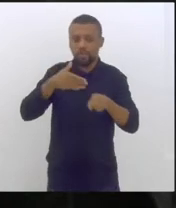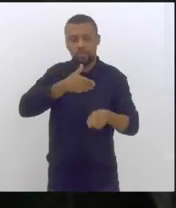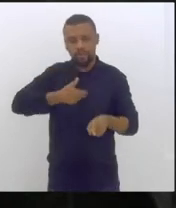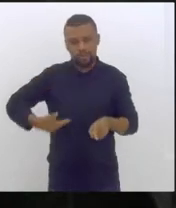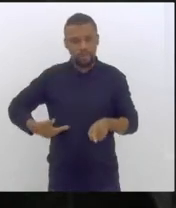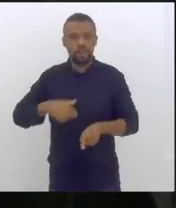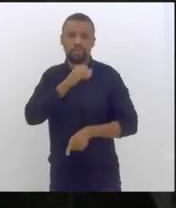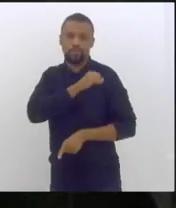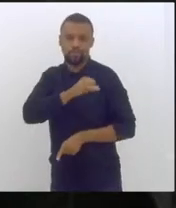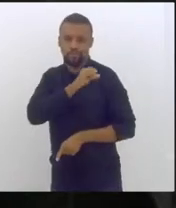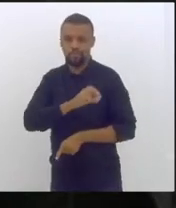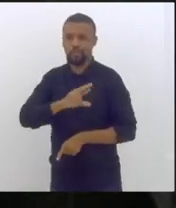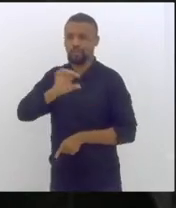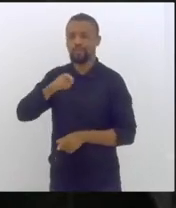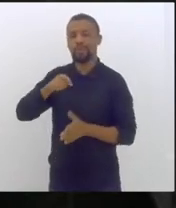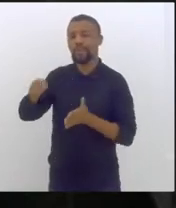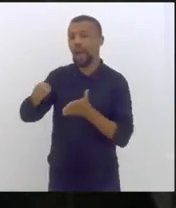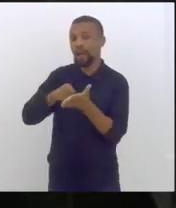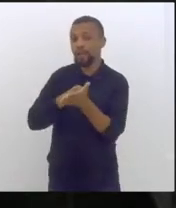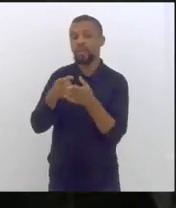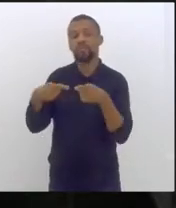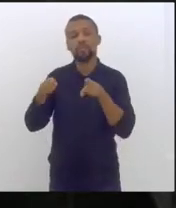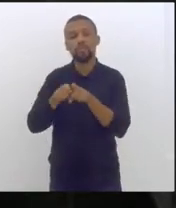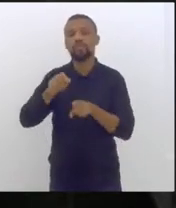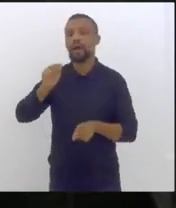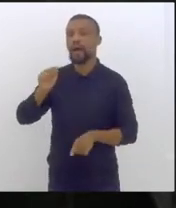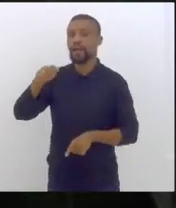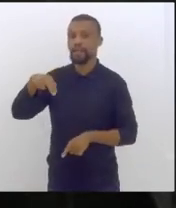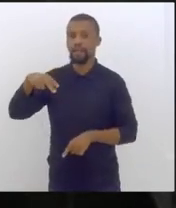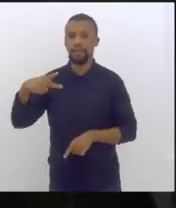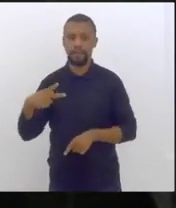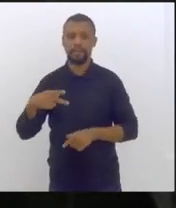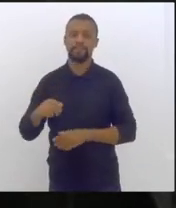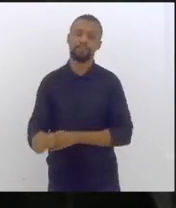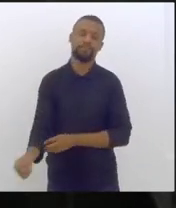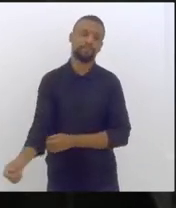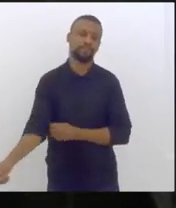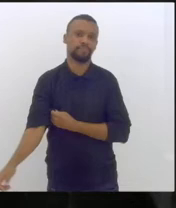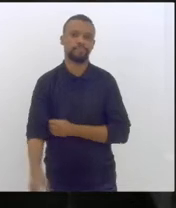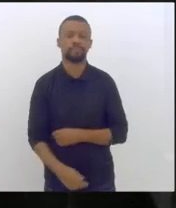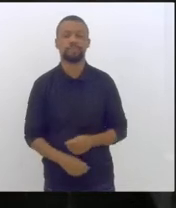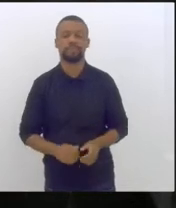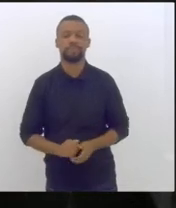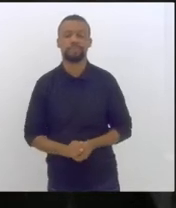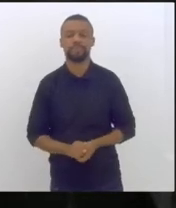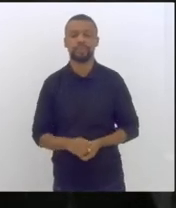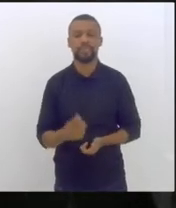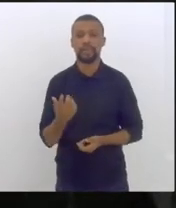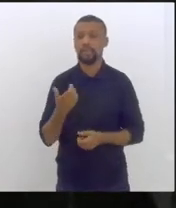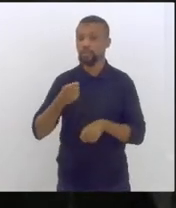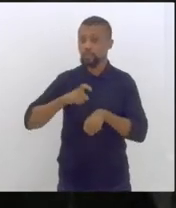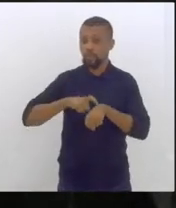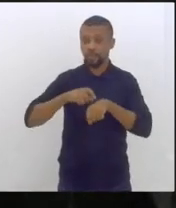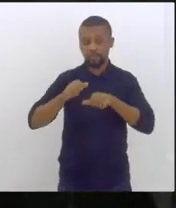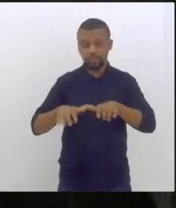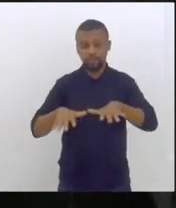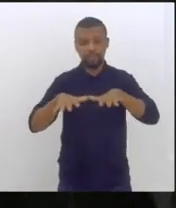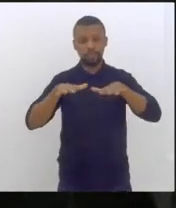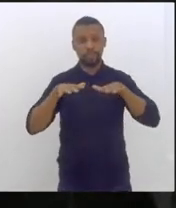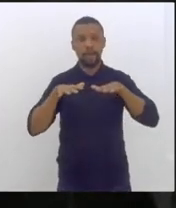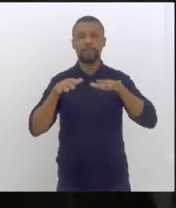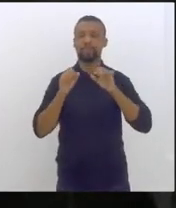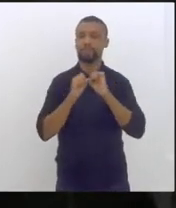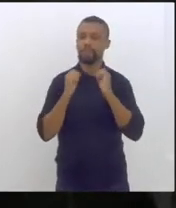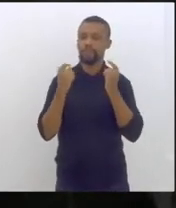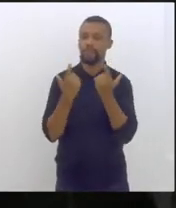estado fosse ao Senado com Agência Nacional de petróleo ato no plenário da Assembleia